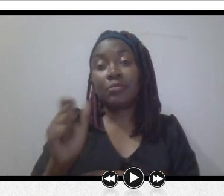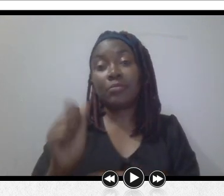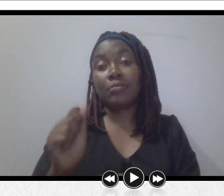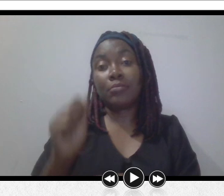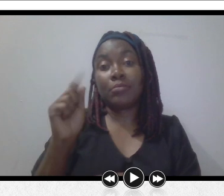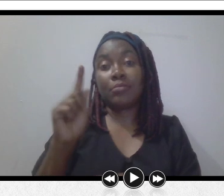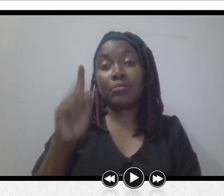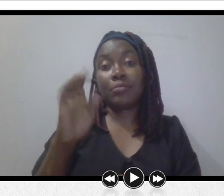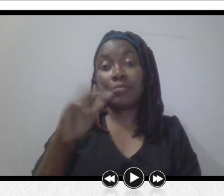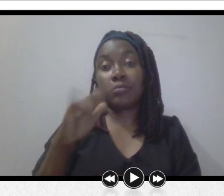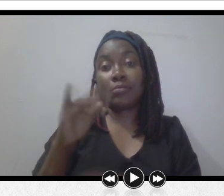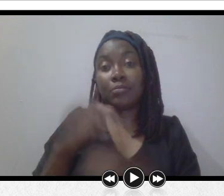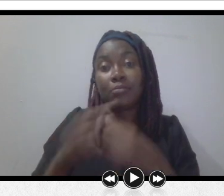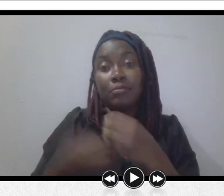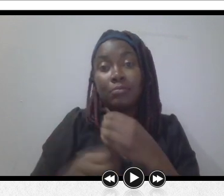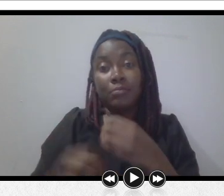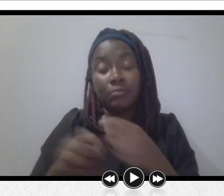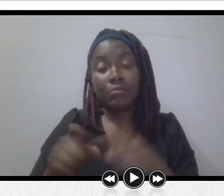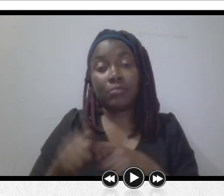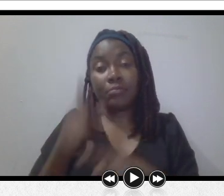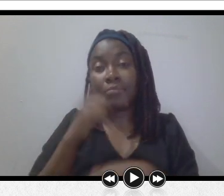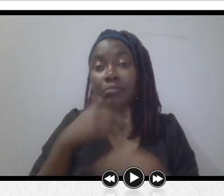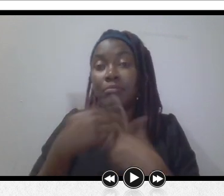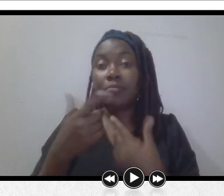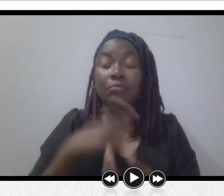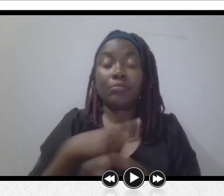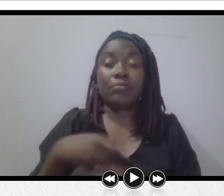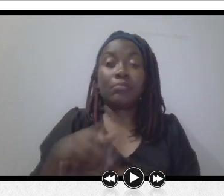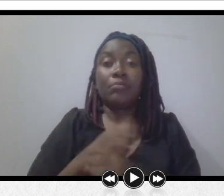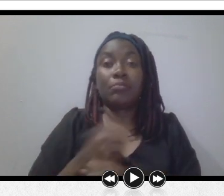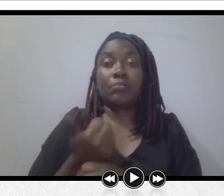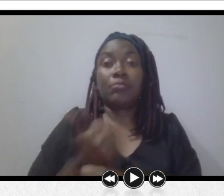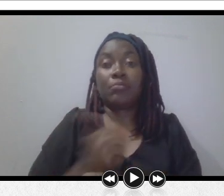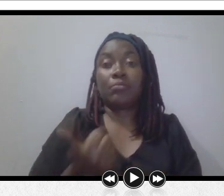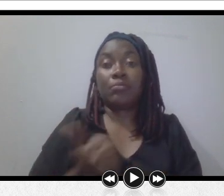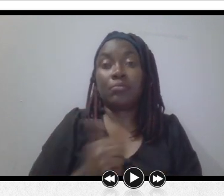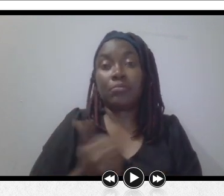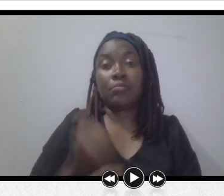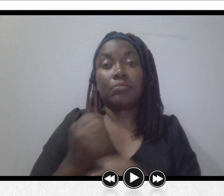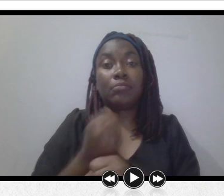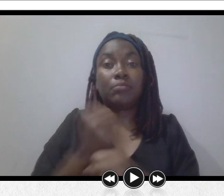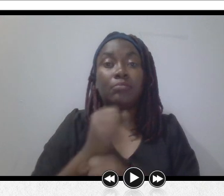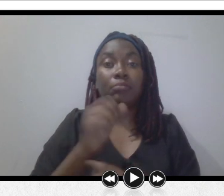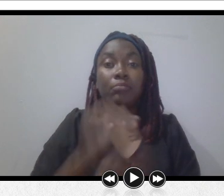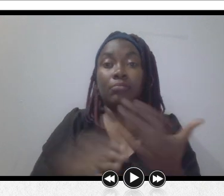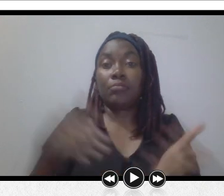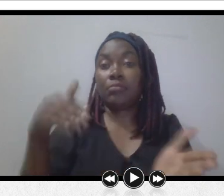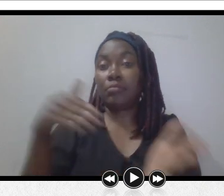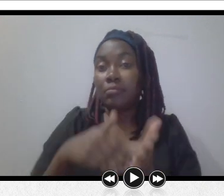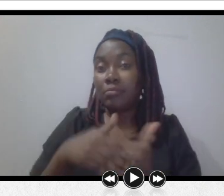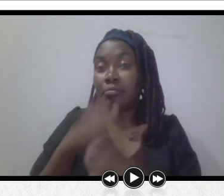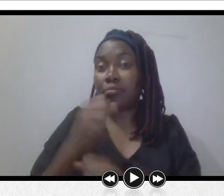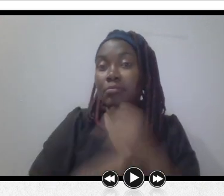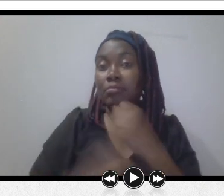Águas e Saneamento Básico. E dessa forma nós tivemos então 11 agências reguladoras que foram constituídas, a última delas no ano